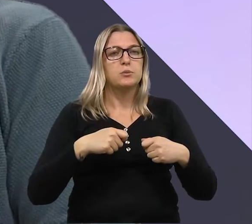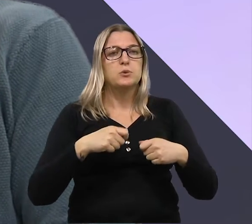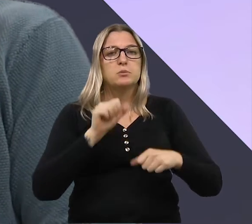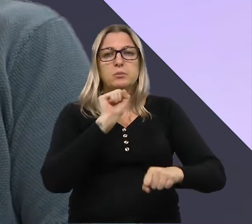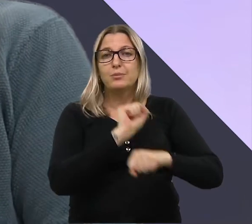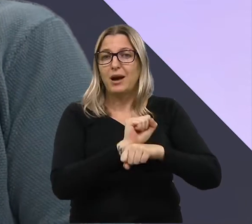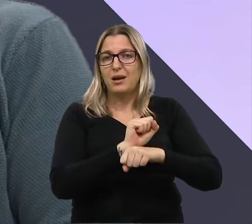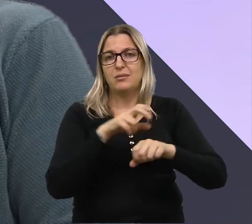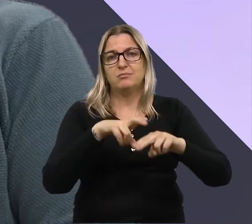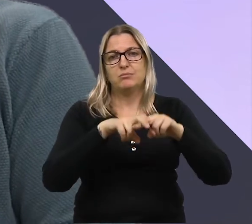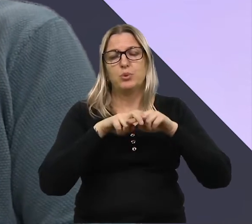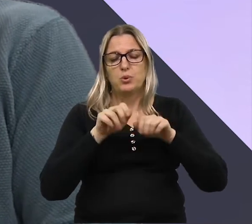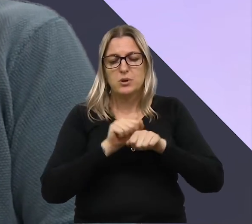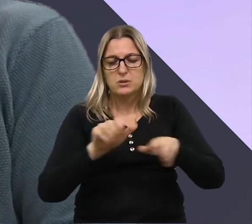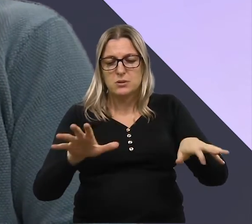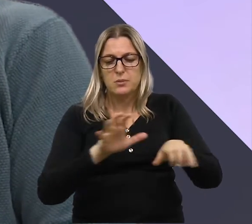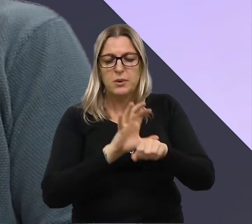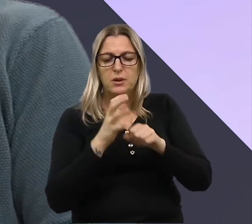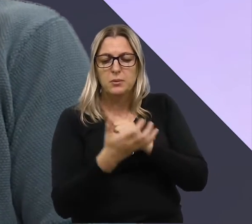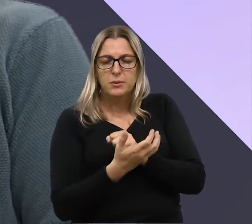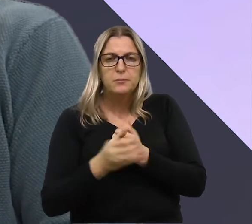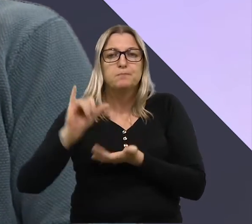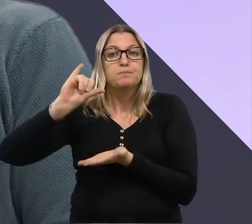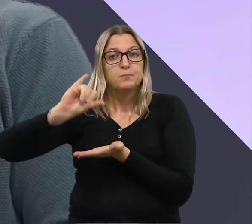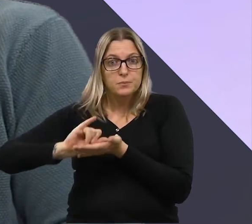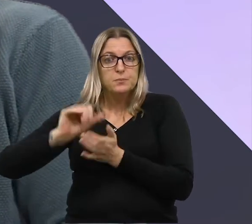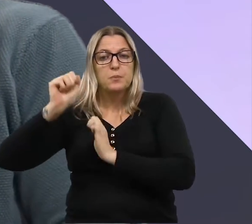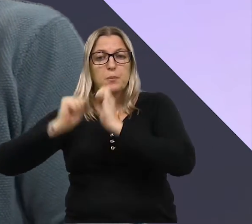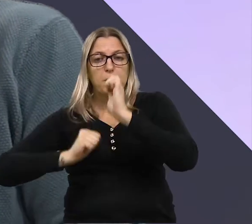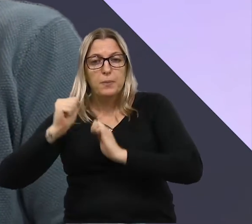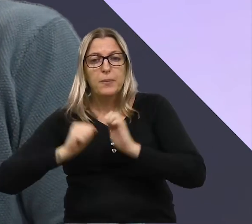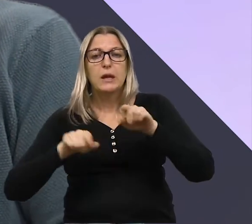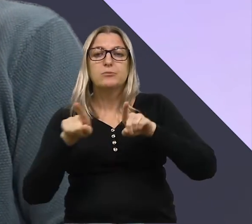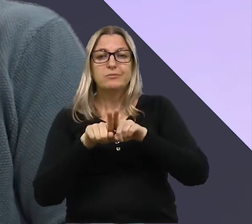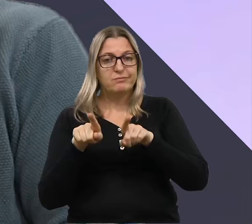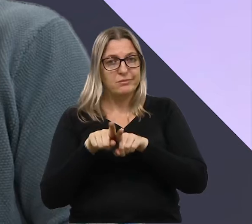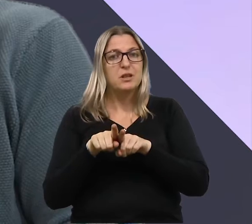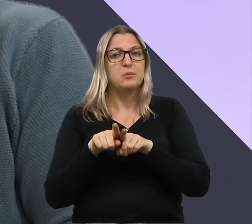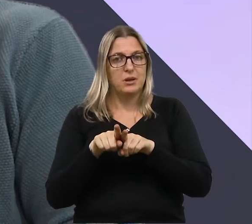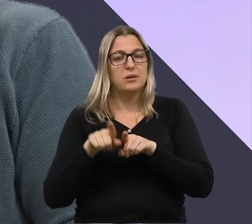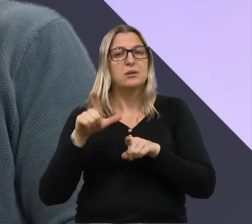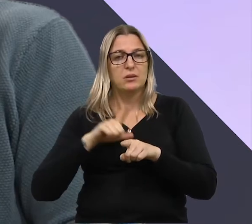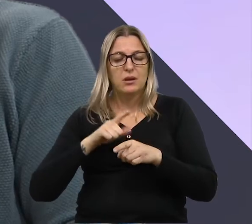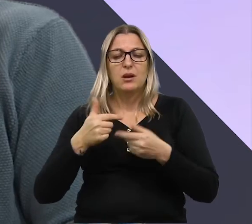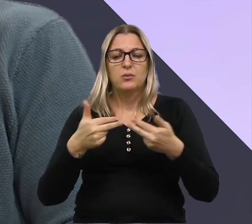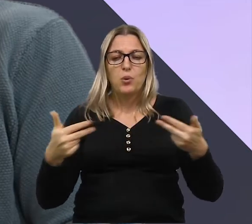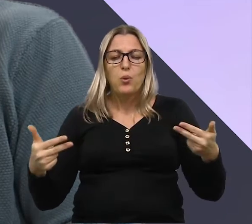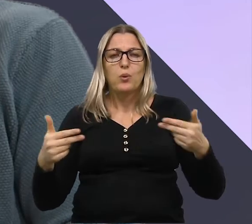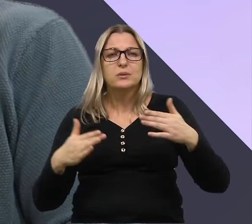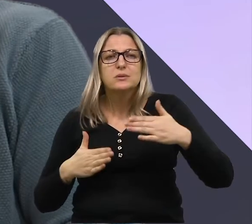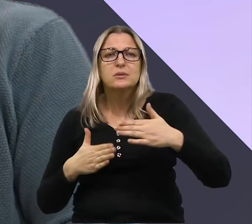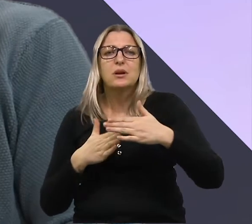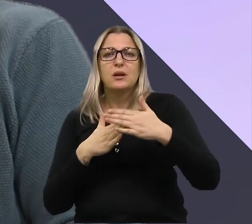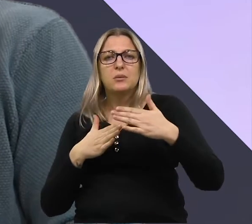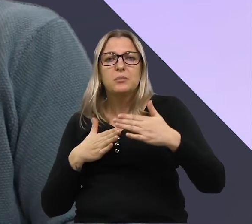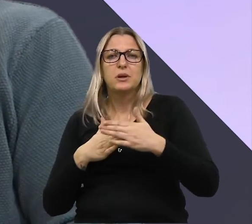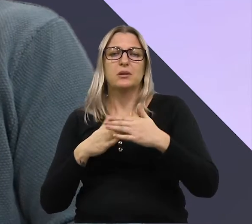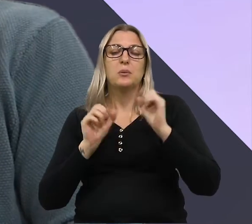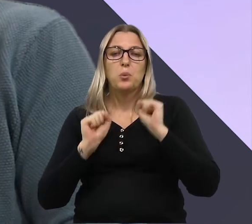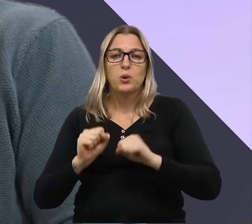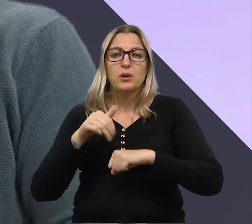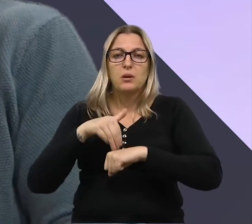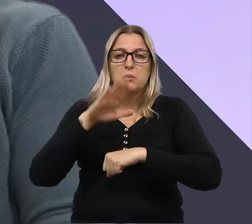anemia a questão do Distrito Industrial também ele tem algumas coisas que nos limitam né A gente podia avançar com uma velocidade ainda maior